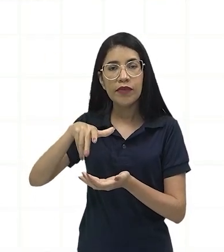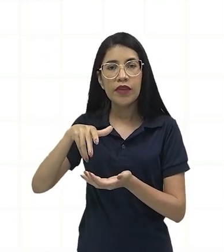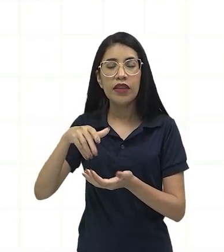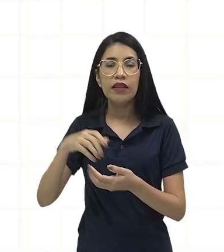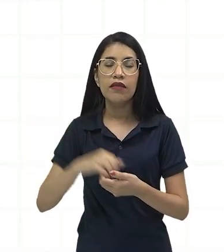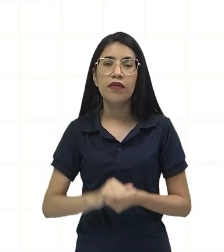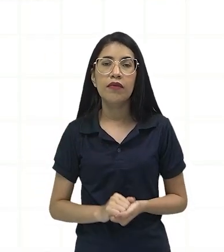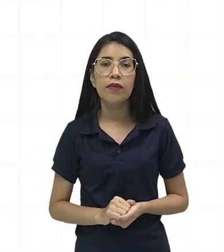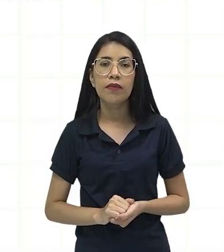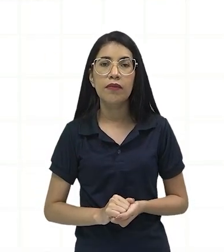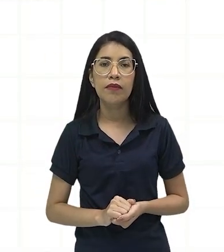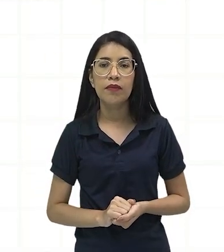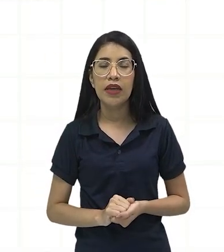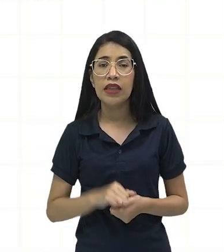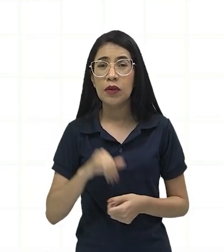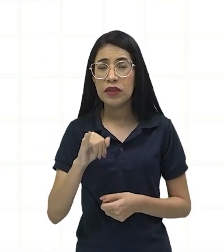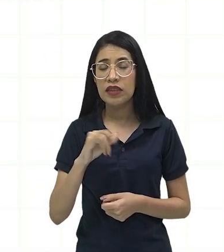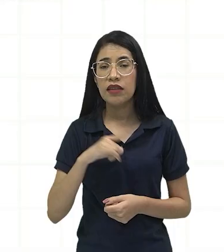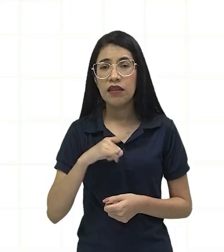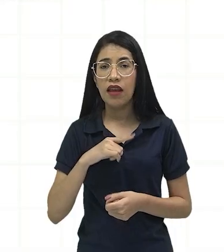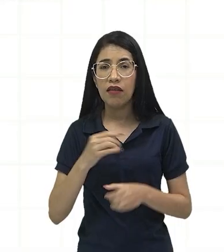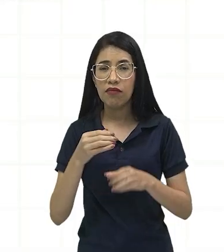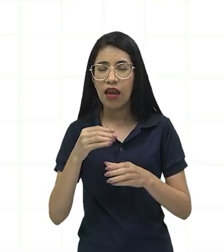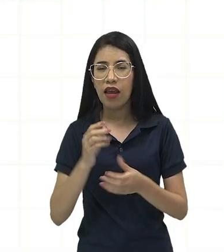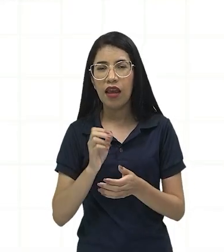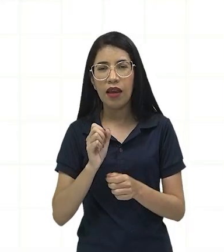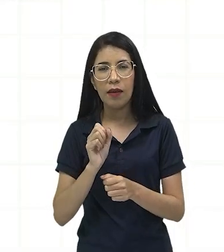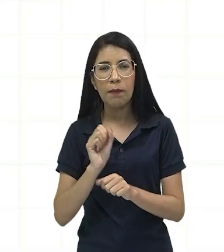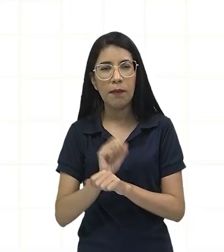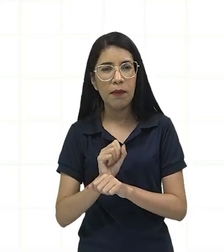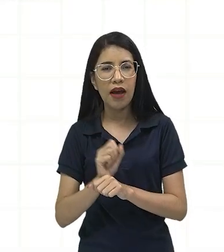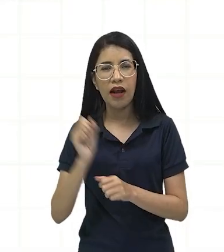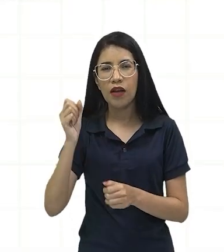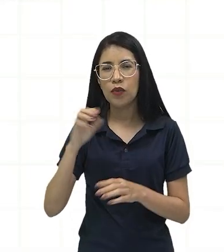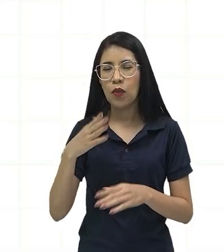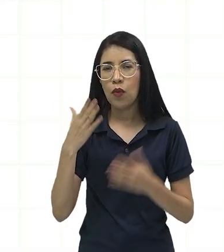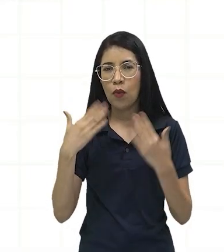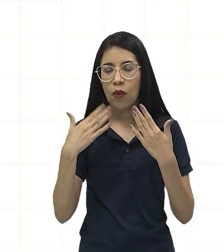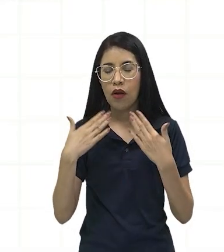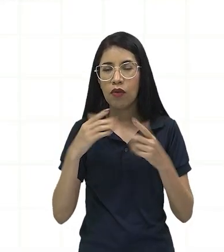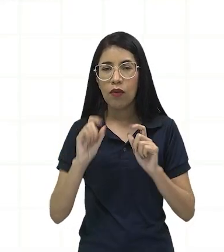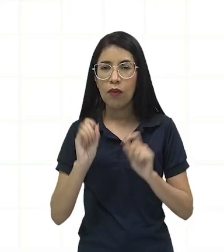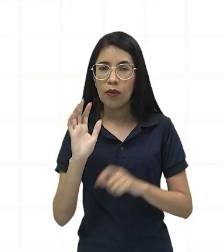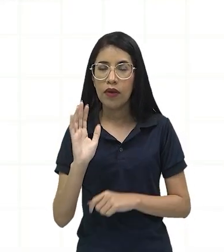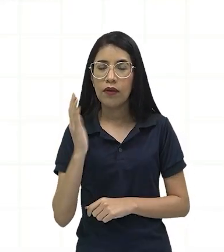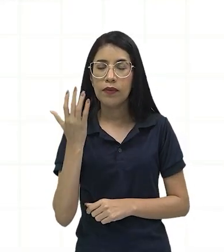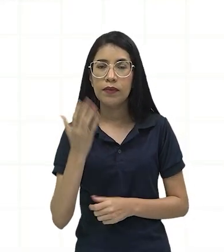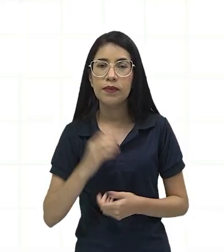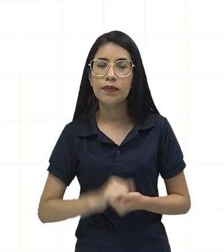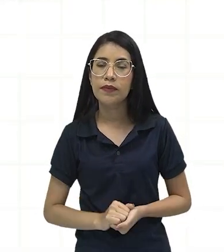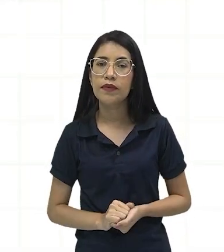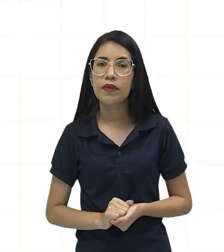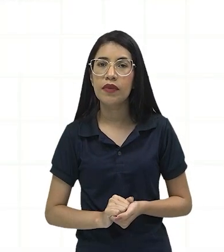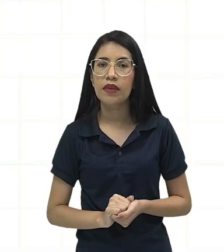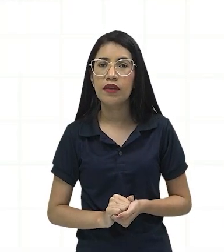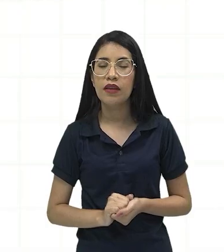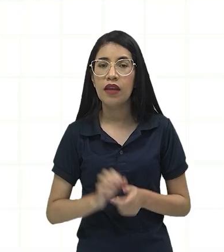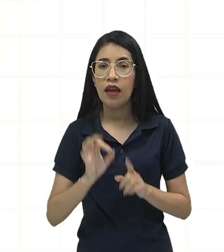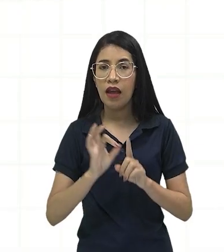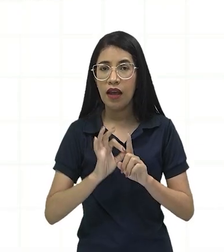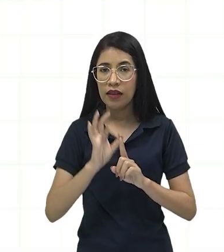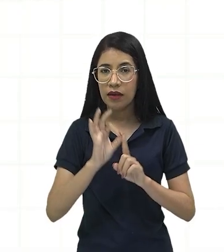aí, quando a gente retém essa grande quantidade de calor, o que vai acontecer? Vai